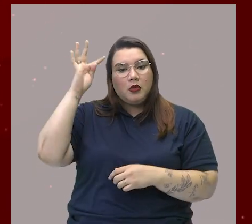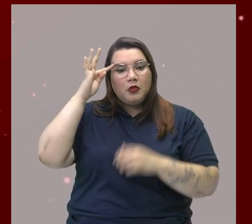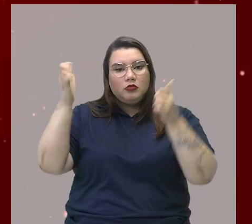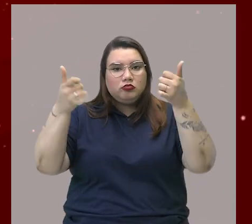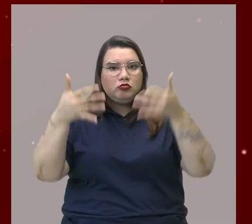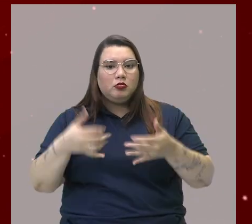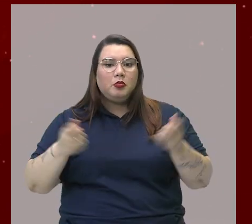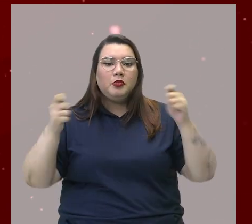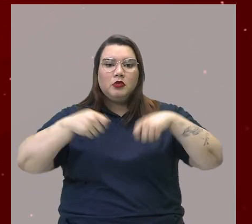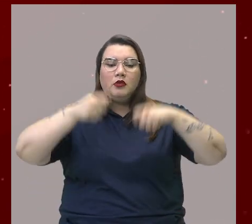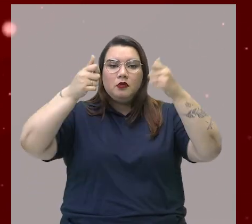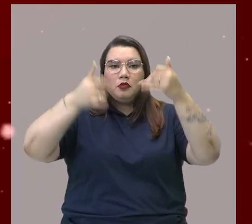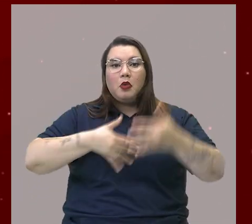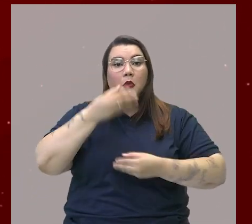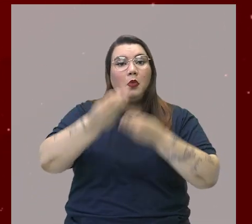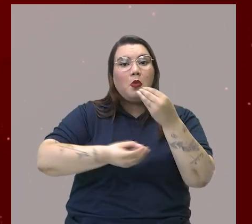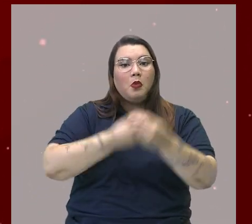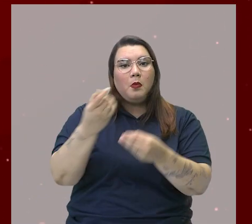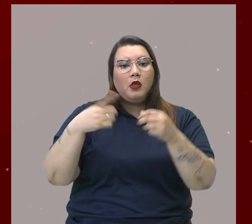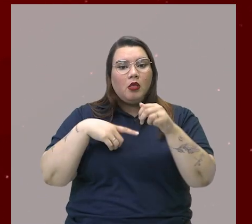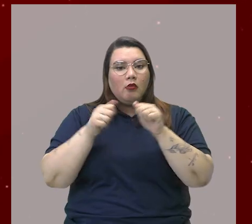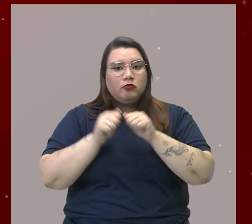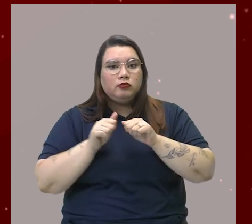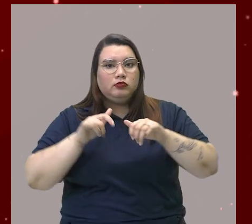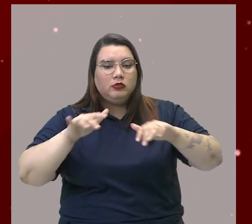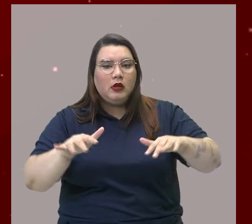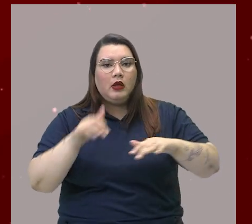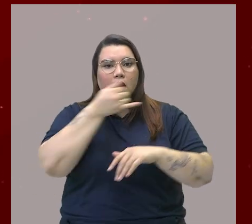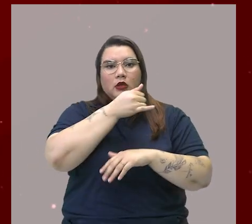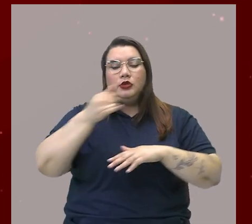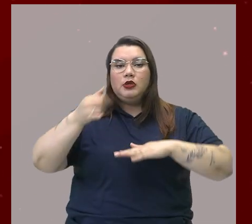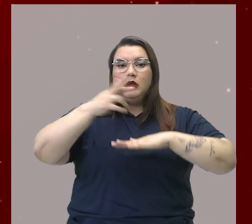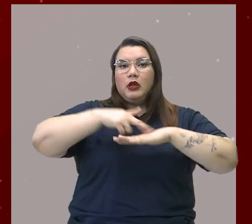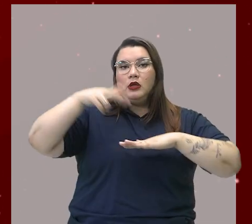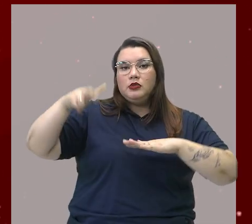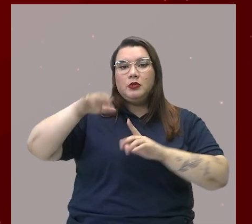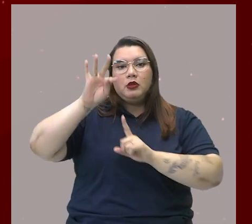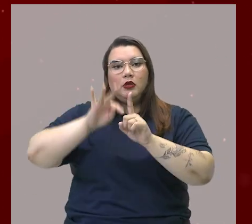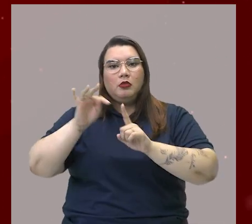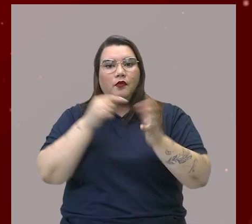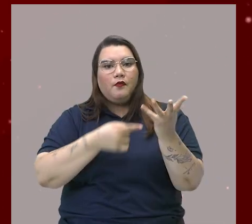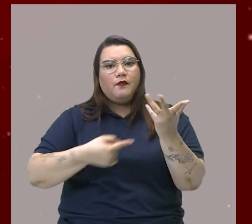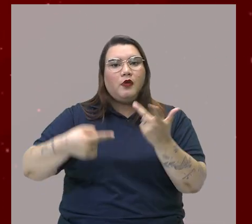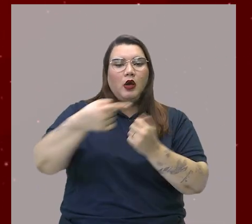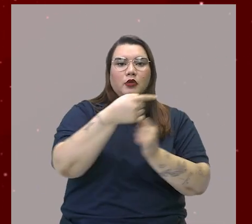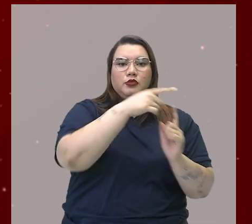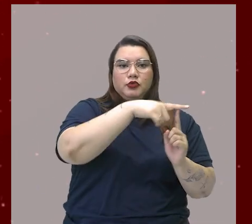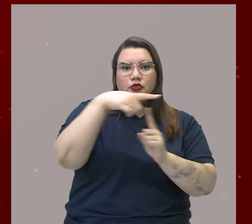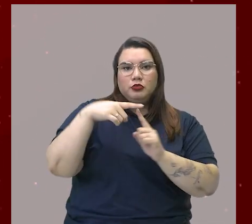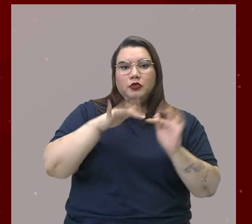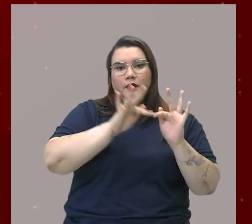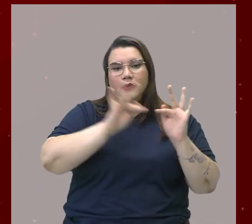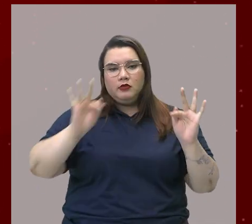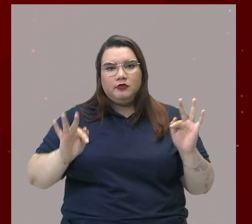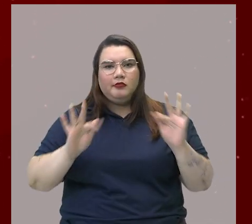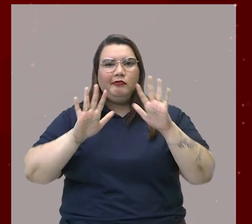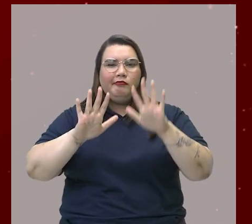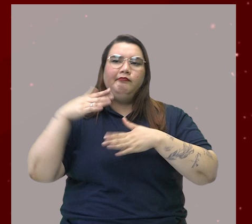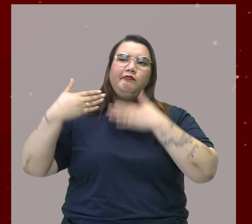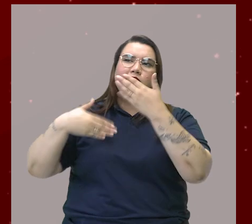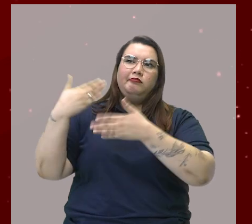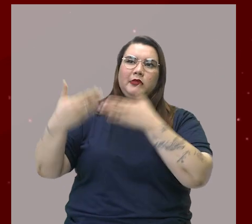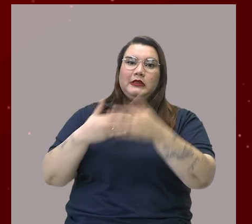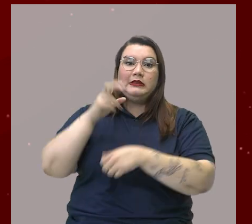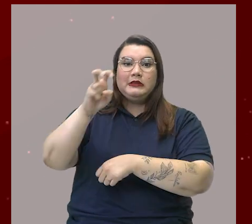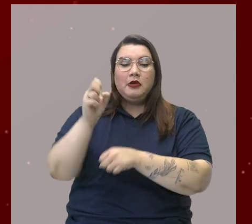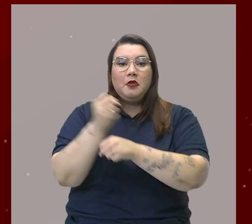ele conseguiria explicar de que maneira se distribui a energia da radiação térmica entre as várias frequências. 5 anos mais